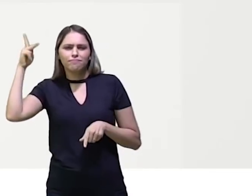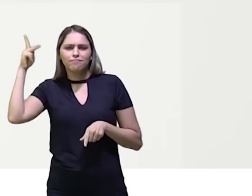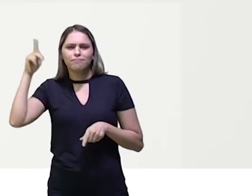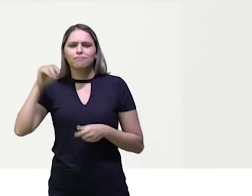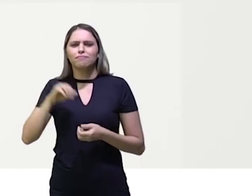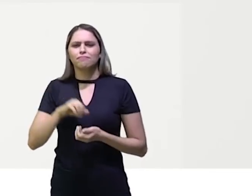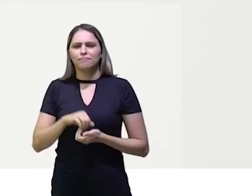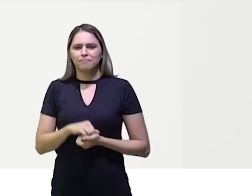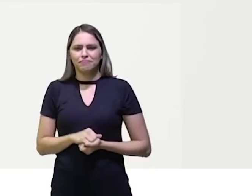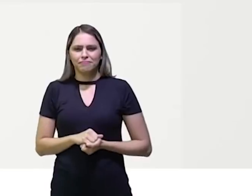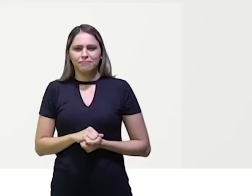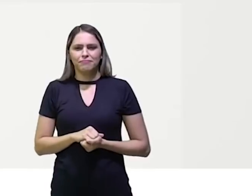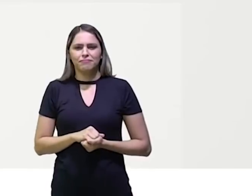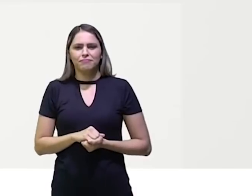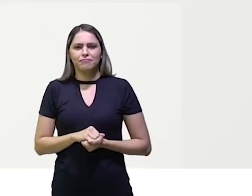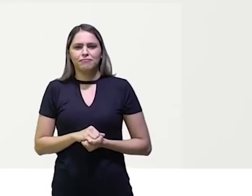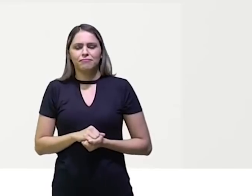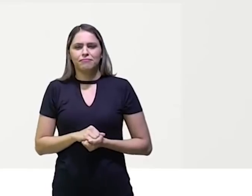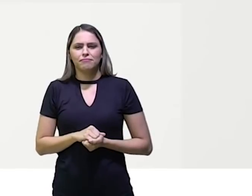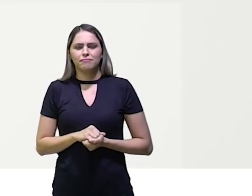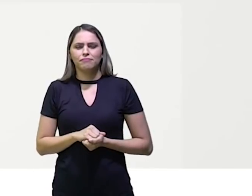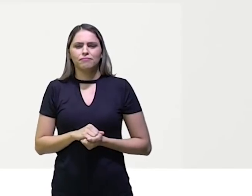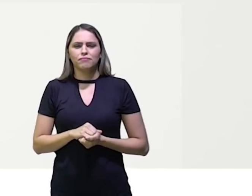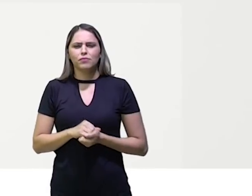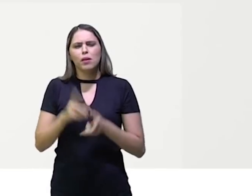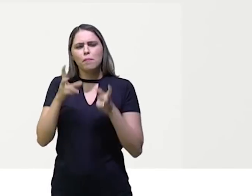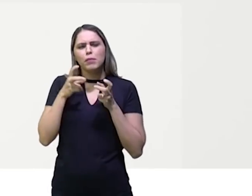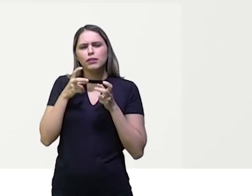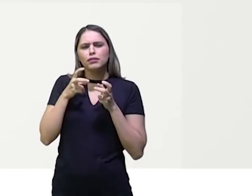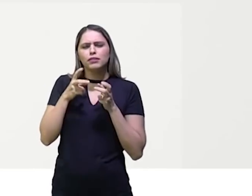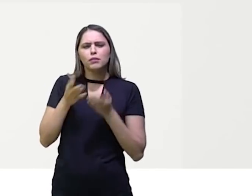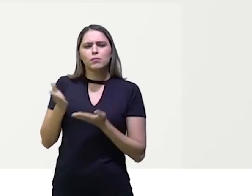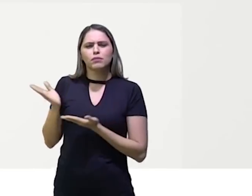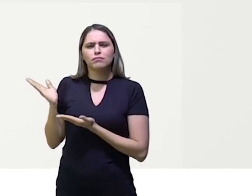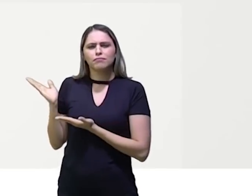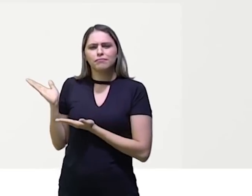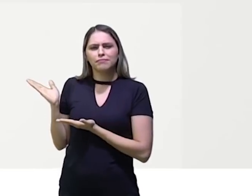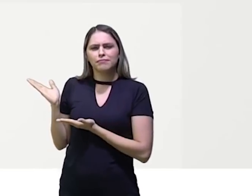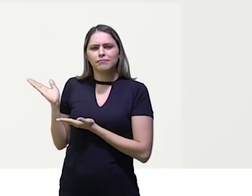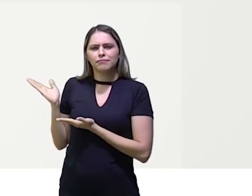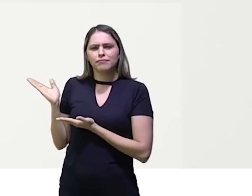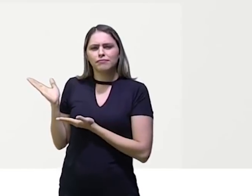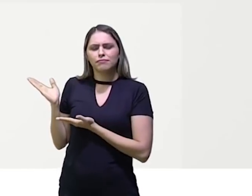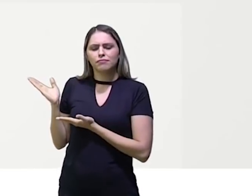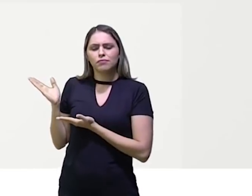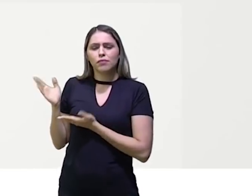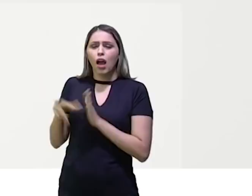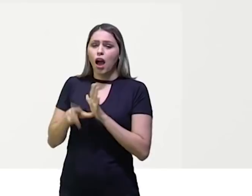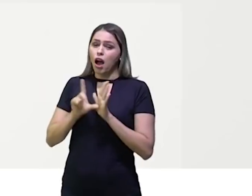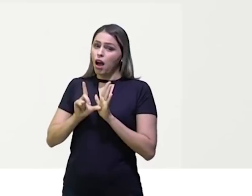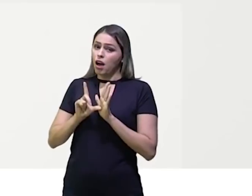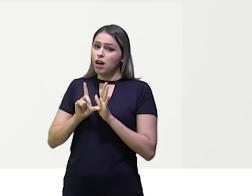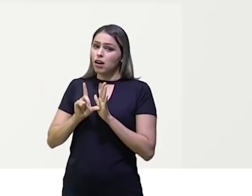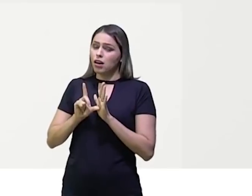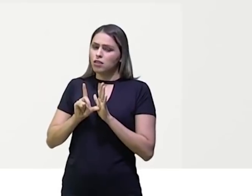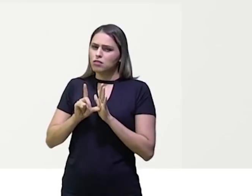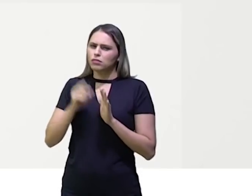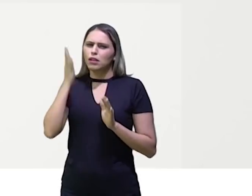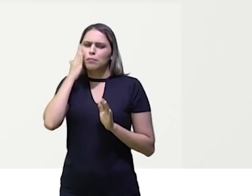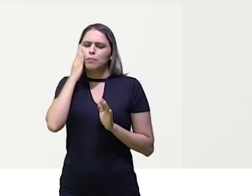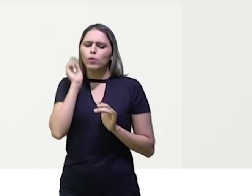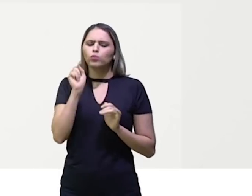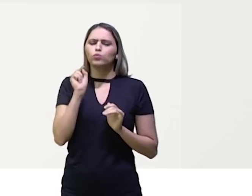Vamos passar aqui, próxima cartela. Mas antes de a gente conhecer quem são os números pares e números